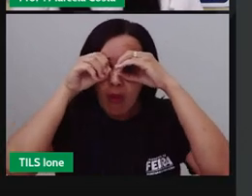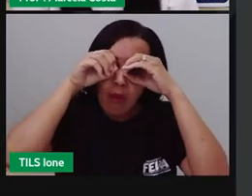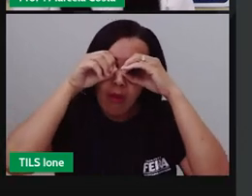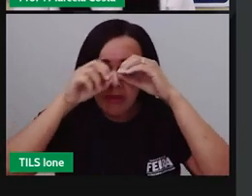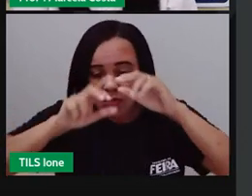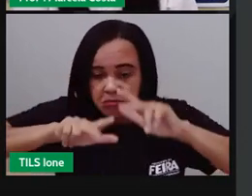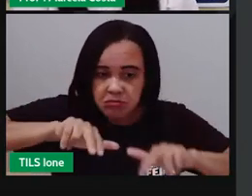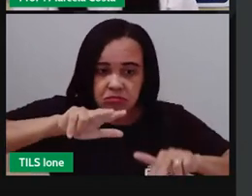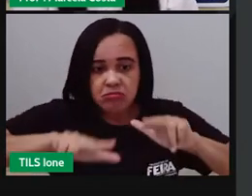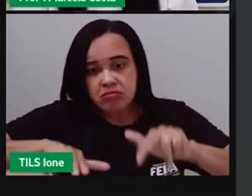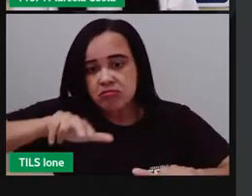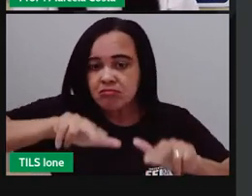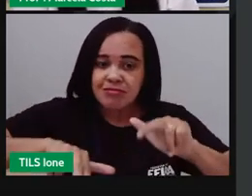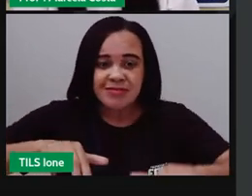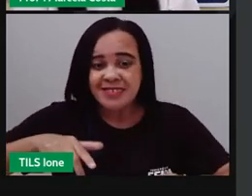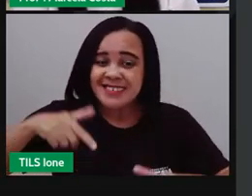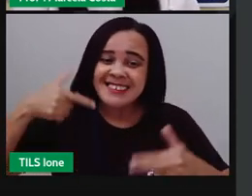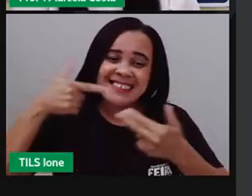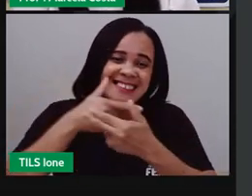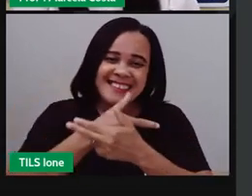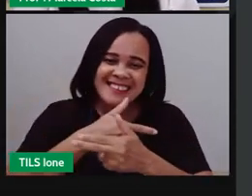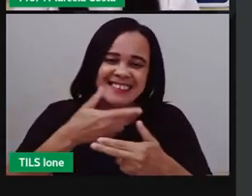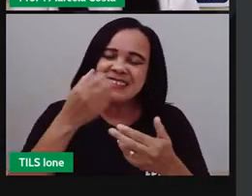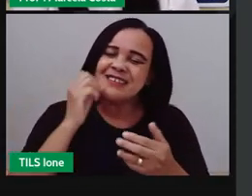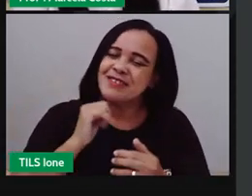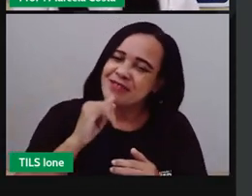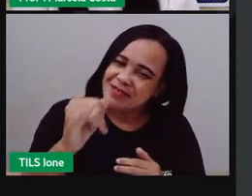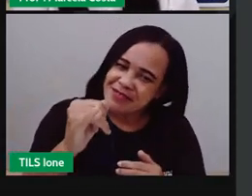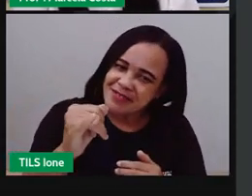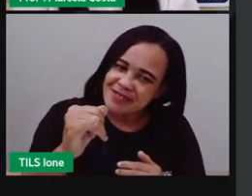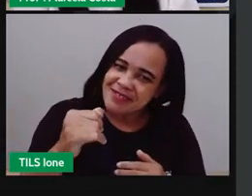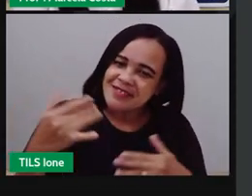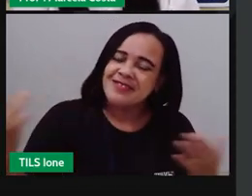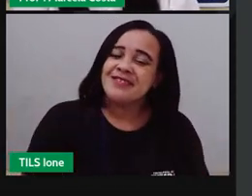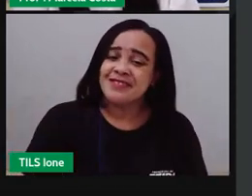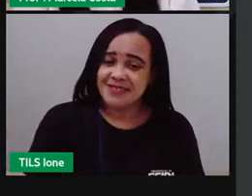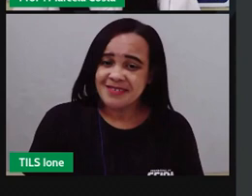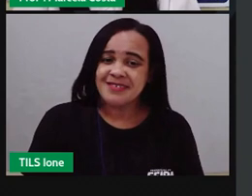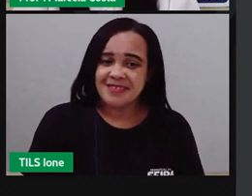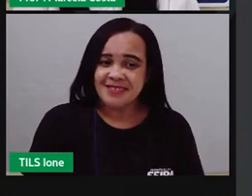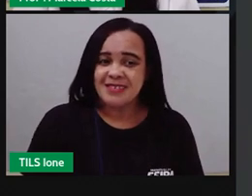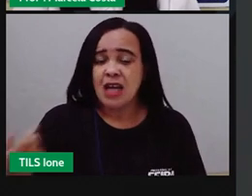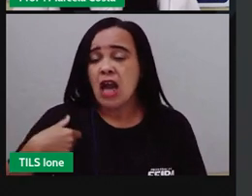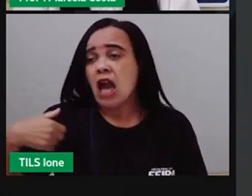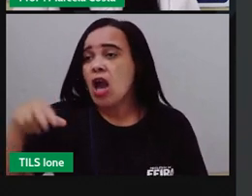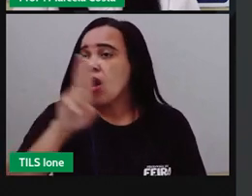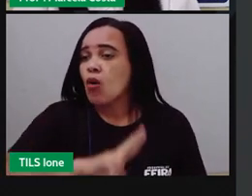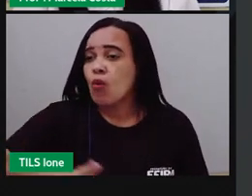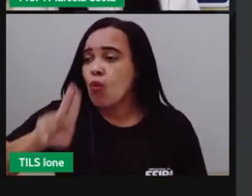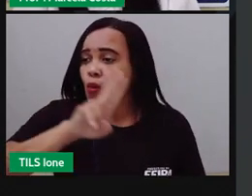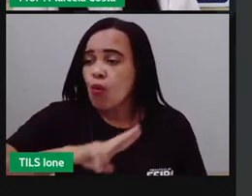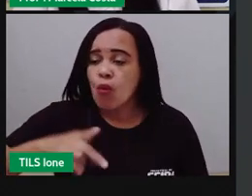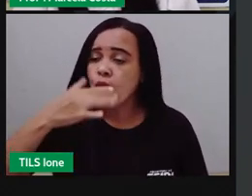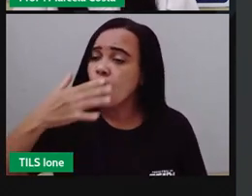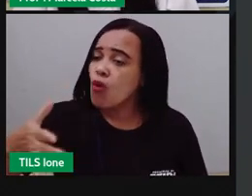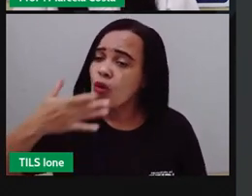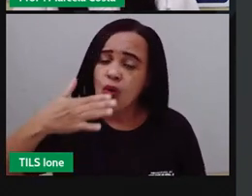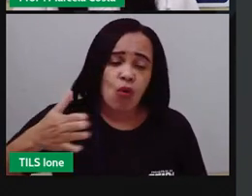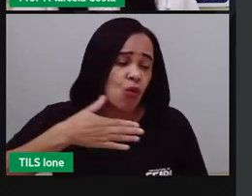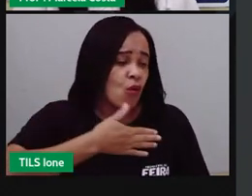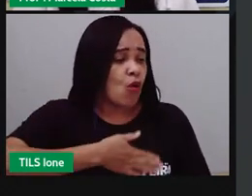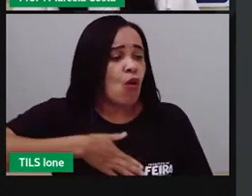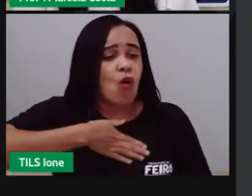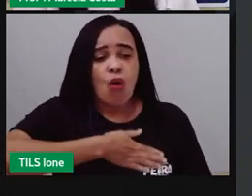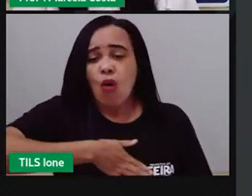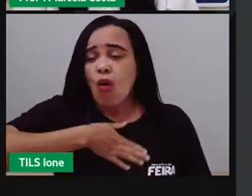O camaleão sorriu e disse para o seu amigo, Eu uso as cores que eu gosto e com